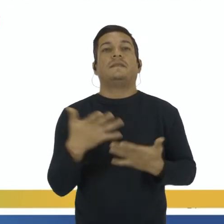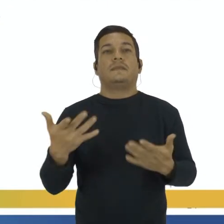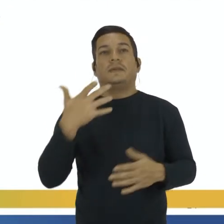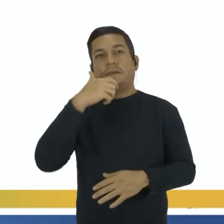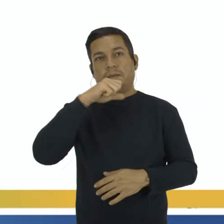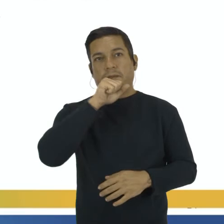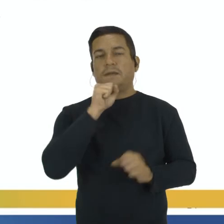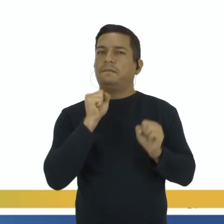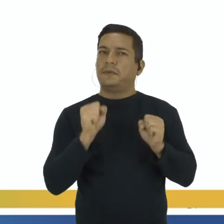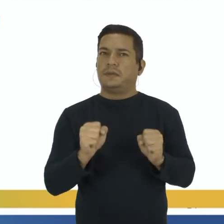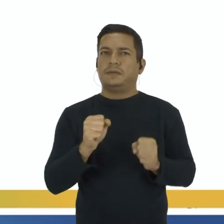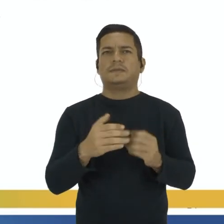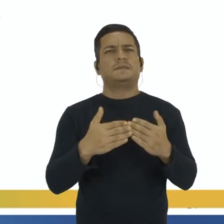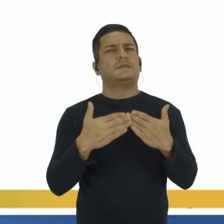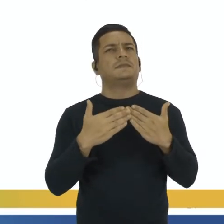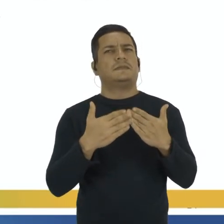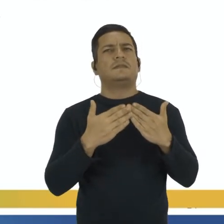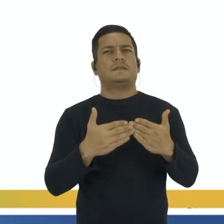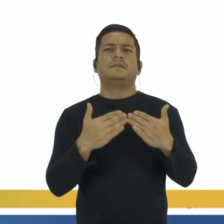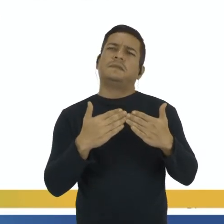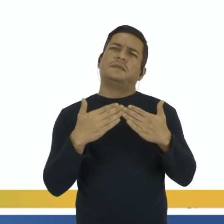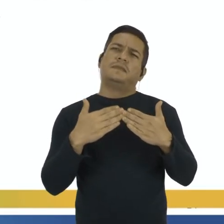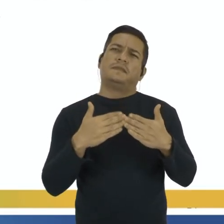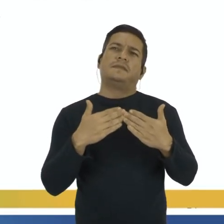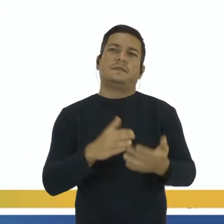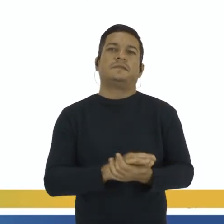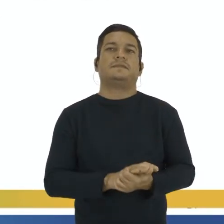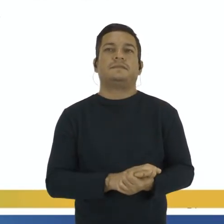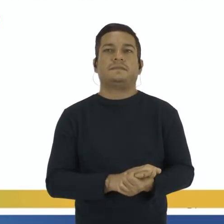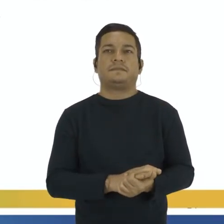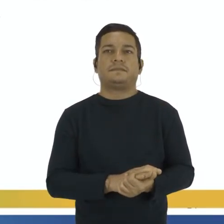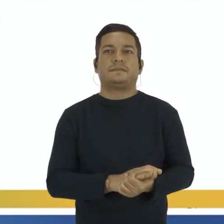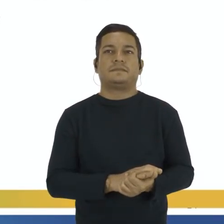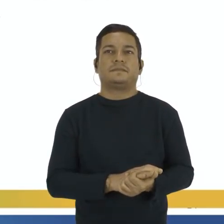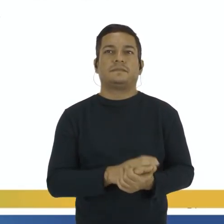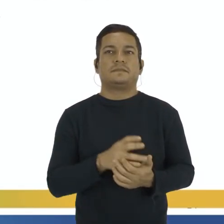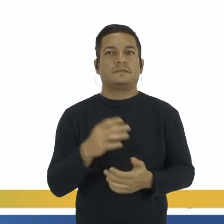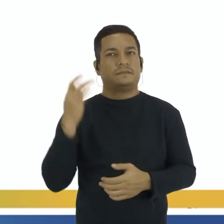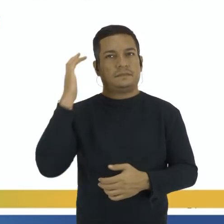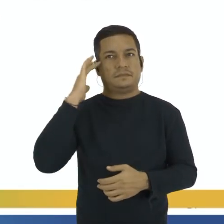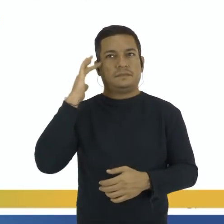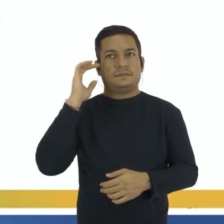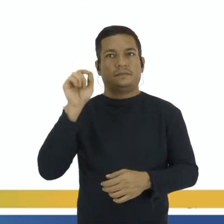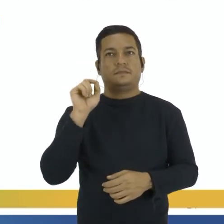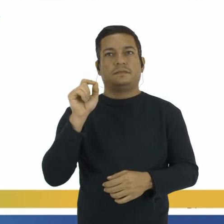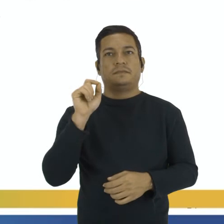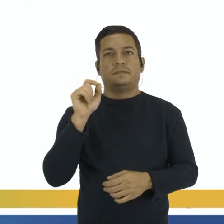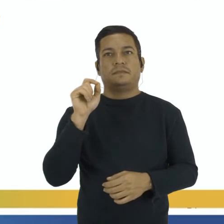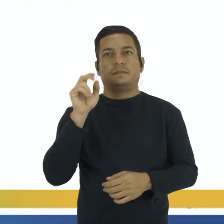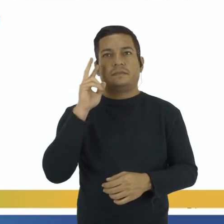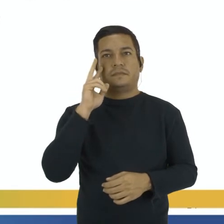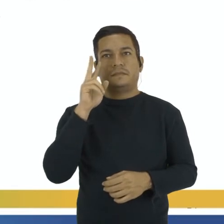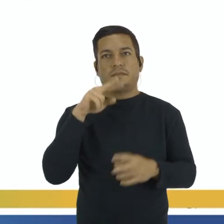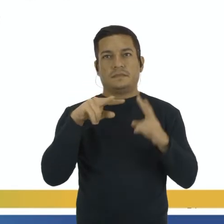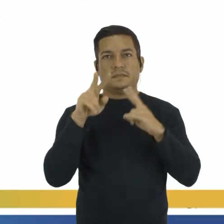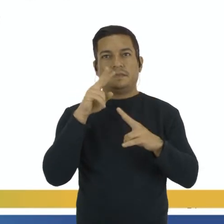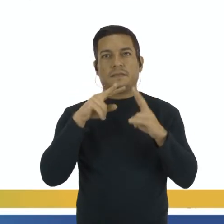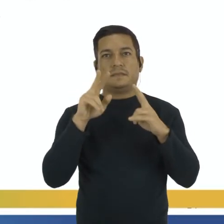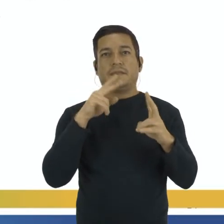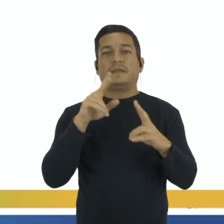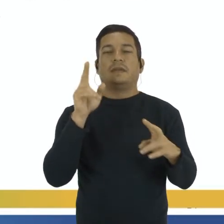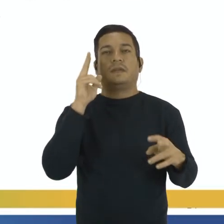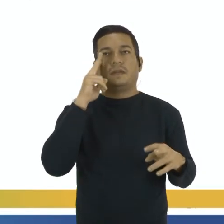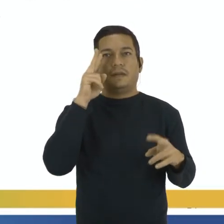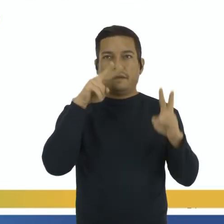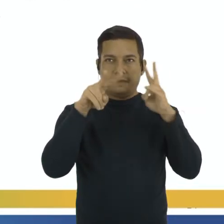Então, mãe, posso? Por favor, continua achando que esse olhar Bambi não vai te render